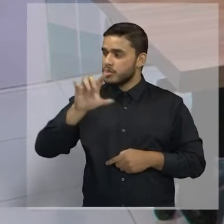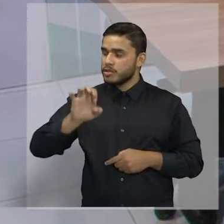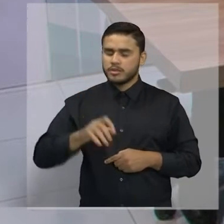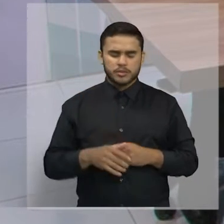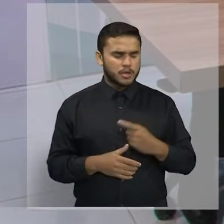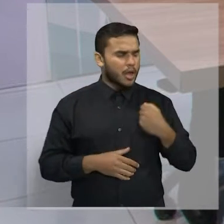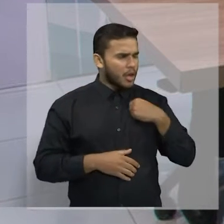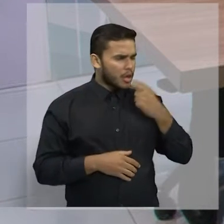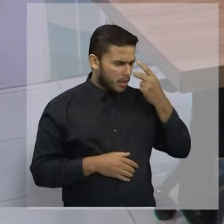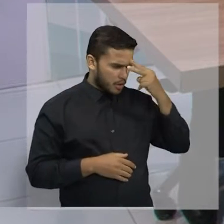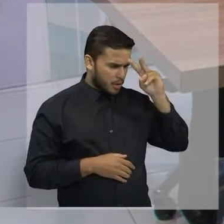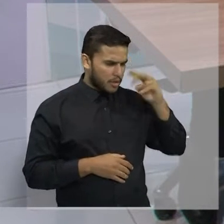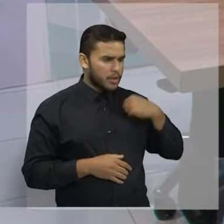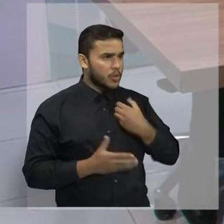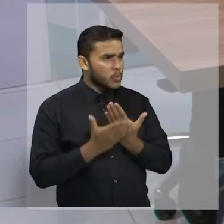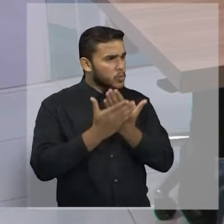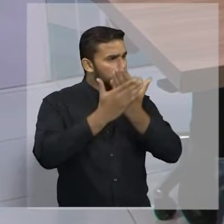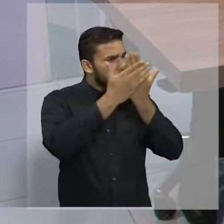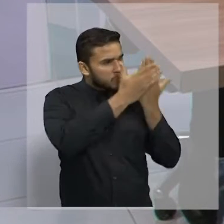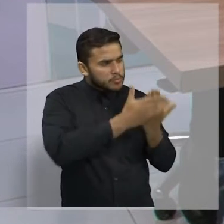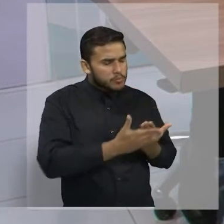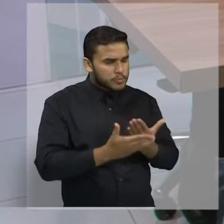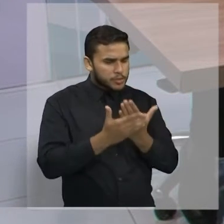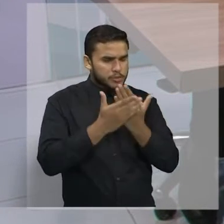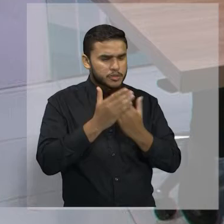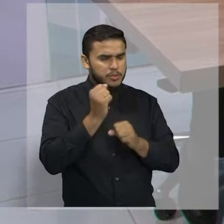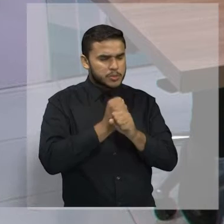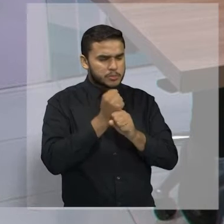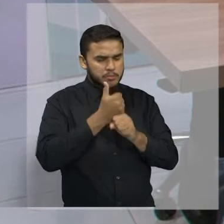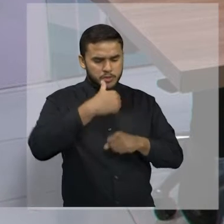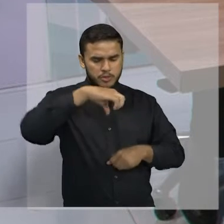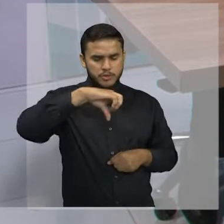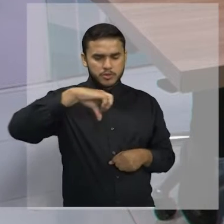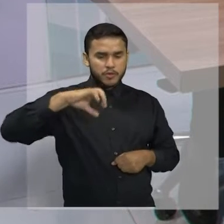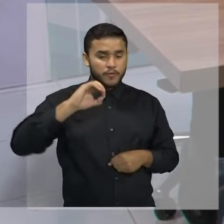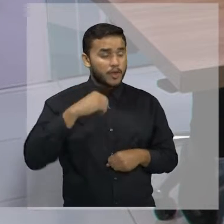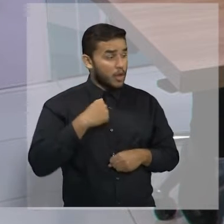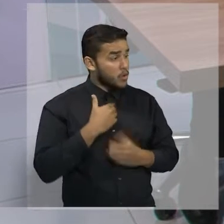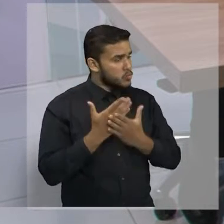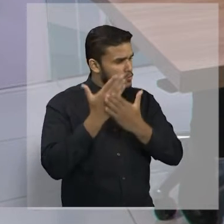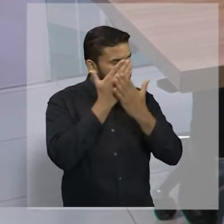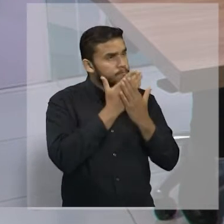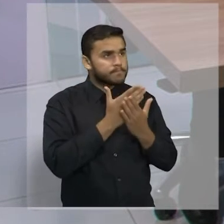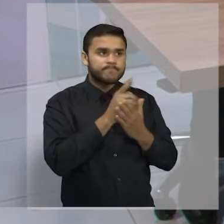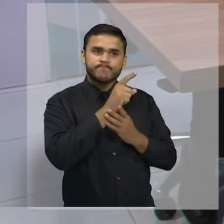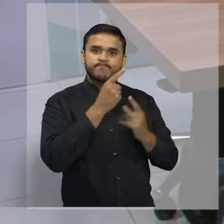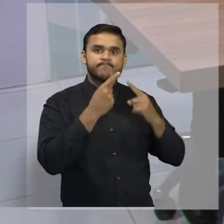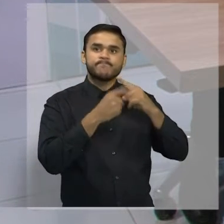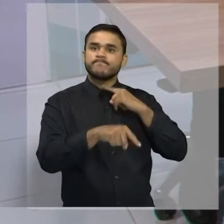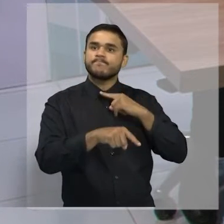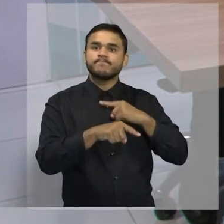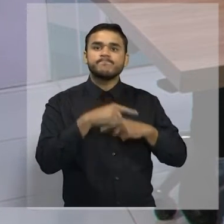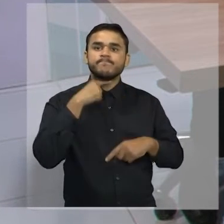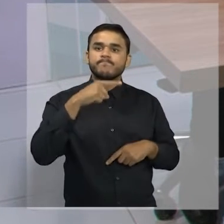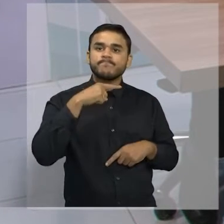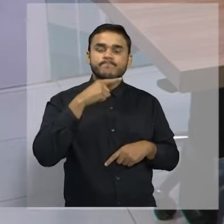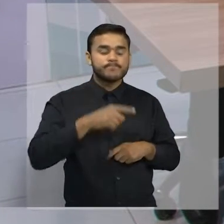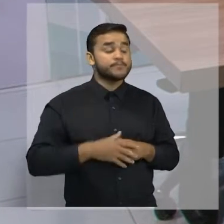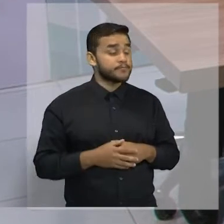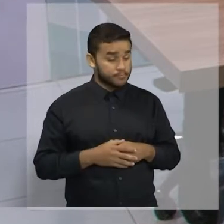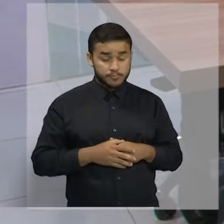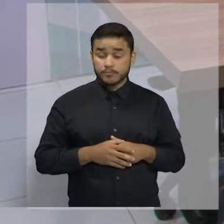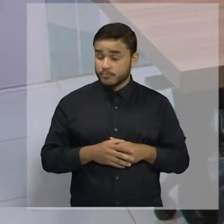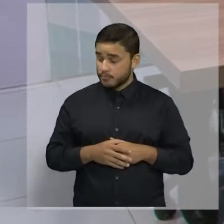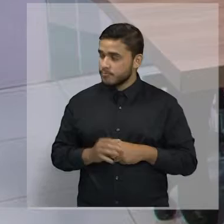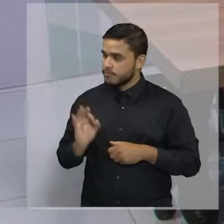1981, quando eu me dediquei muito a estudar esse tema na década de 90, o que a gente observava? Aqui dali não vai dar certo. Aliás, eu só uma